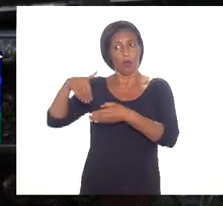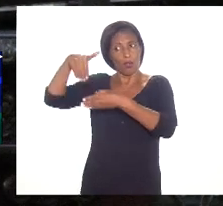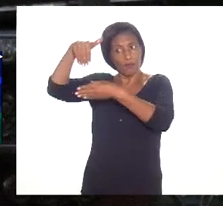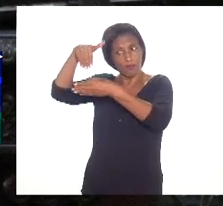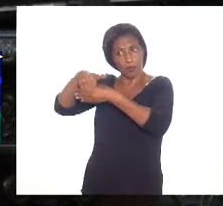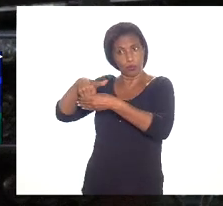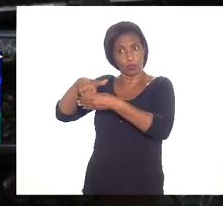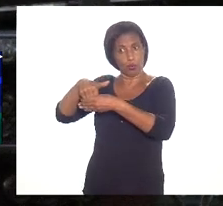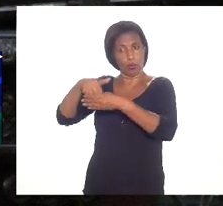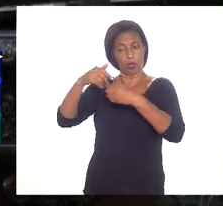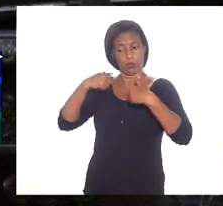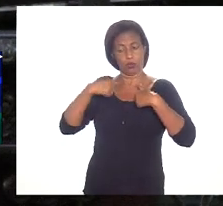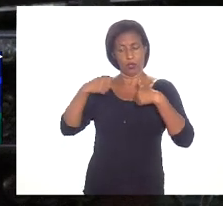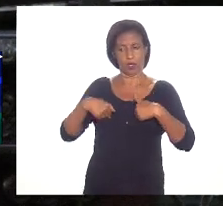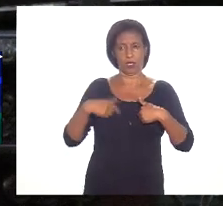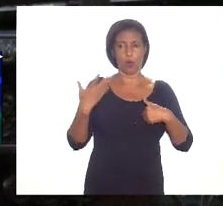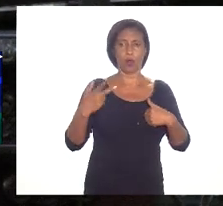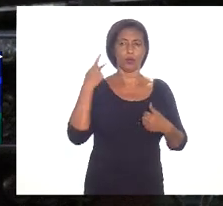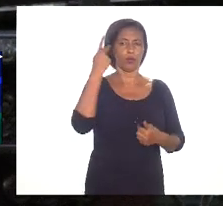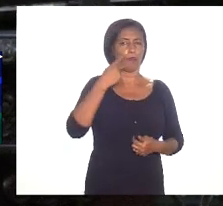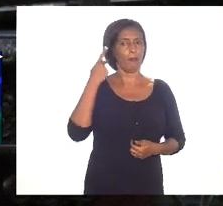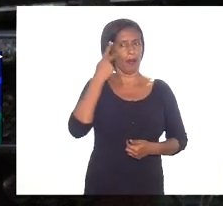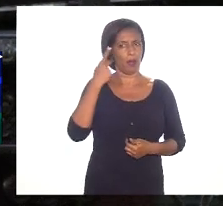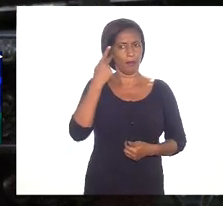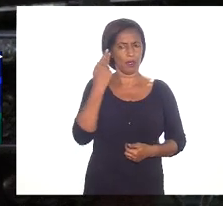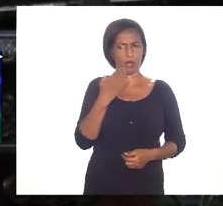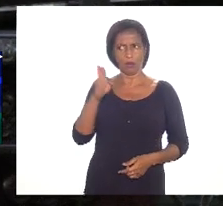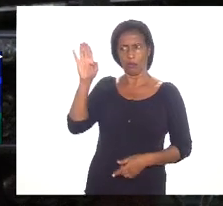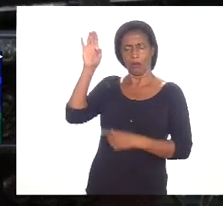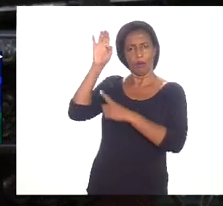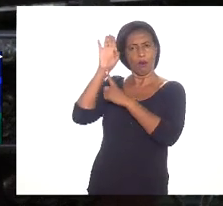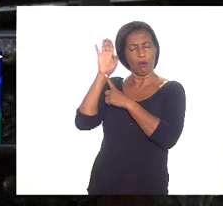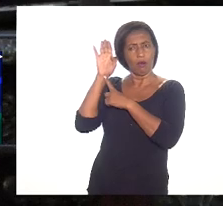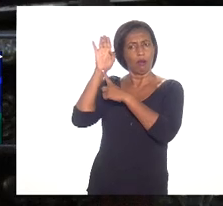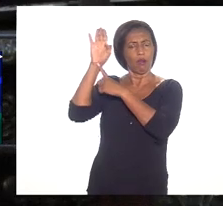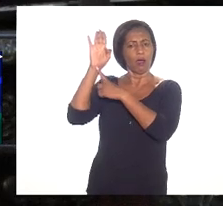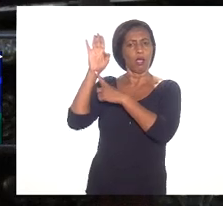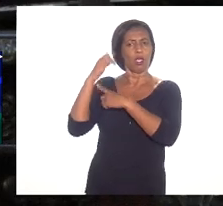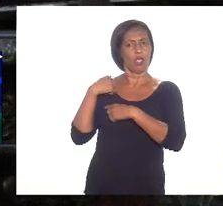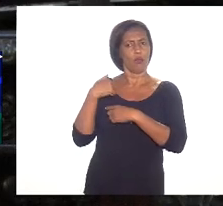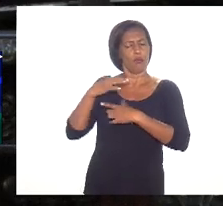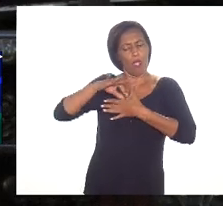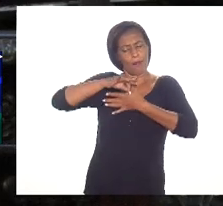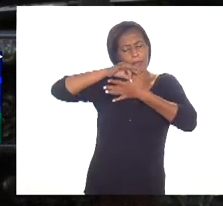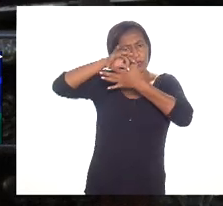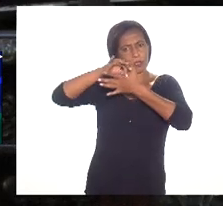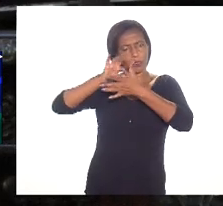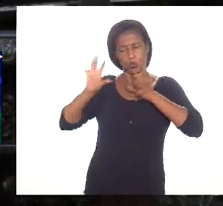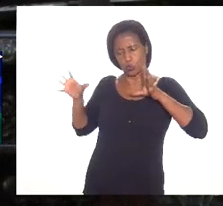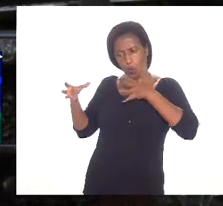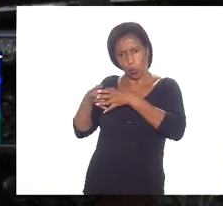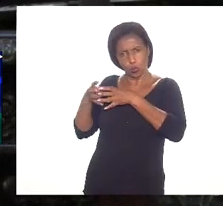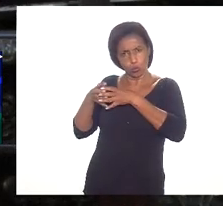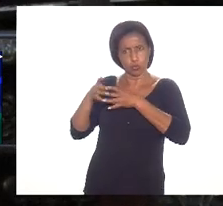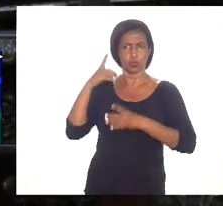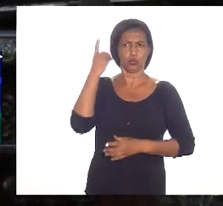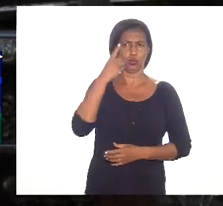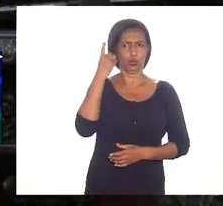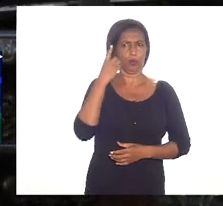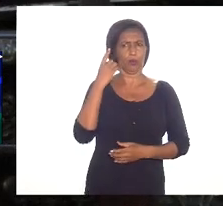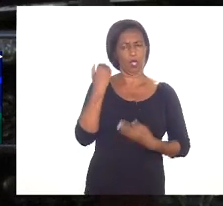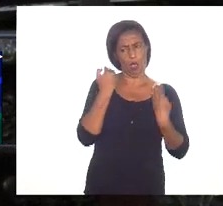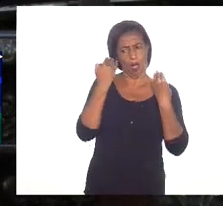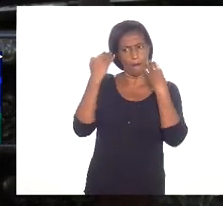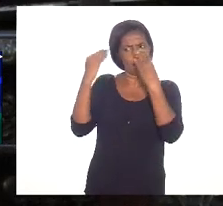quando eu for para lamentar e quanto eu vou representante do conjunto dos parlamentares eu não vou aceitar